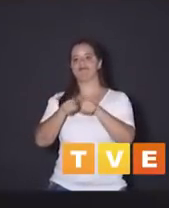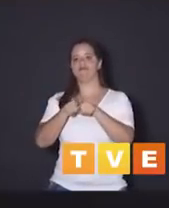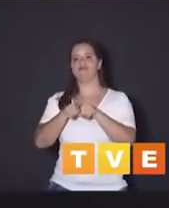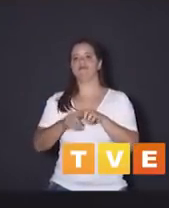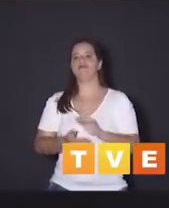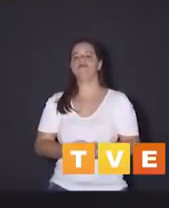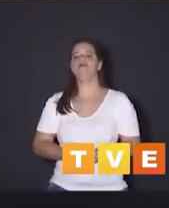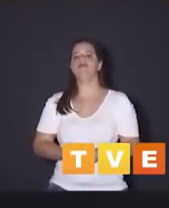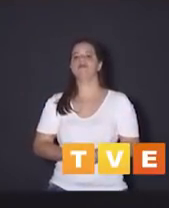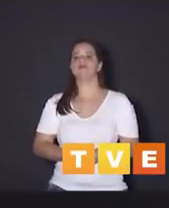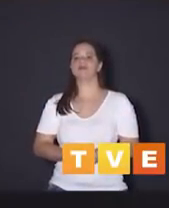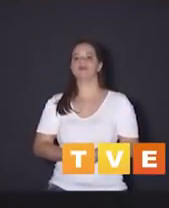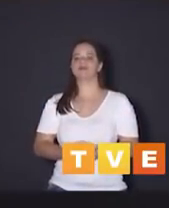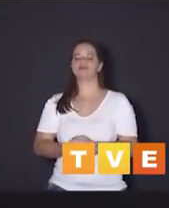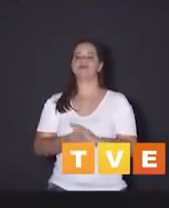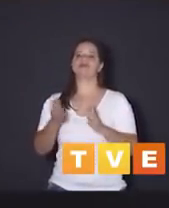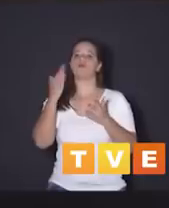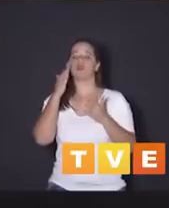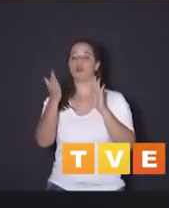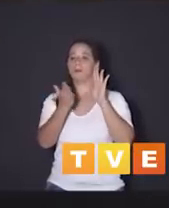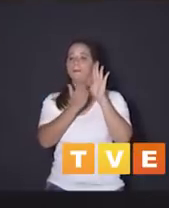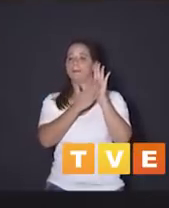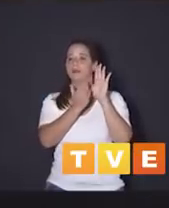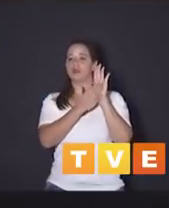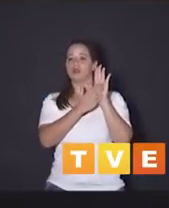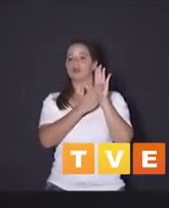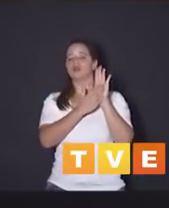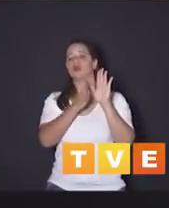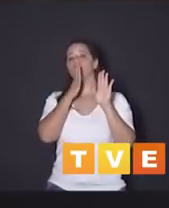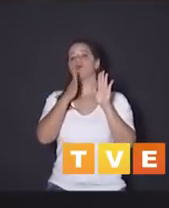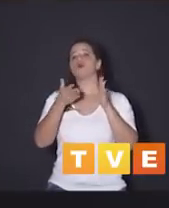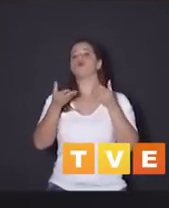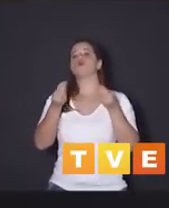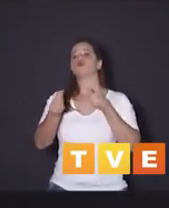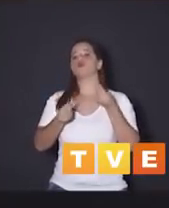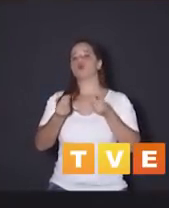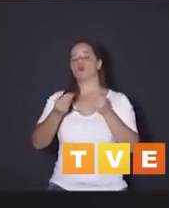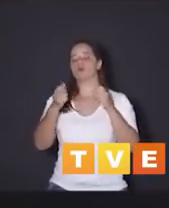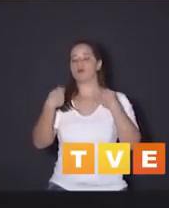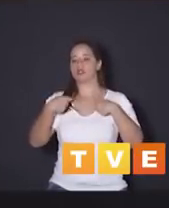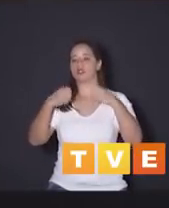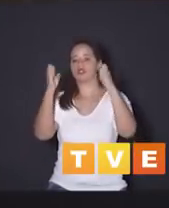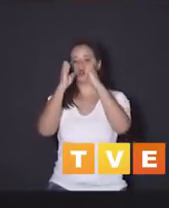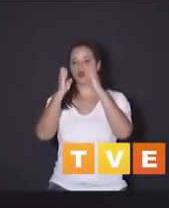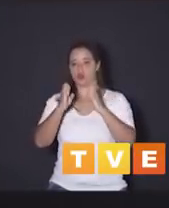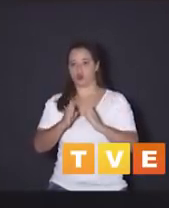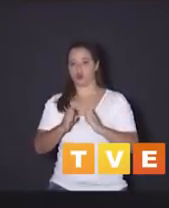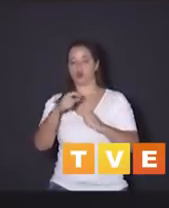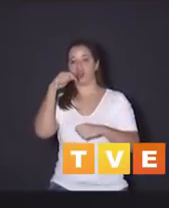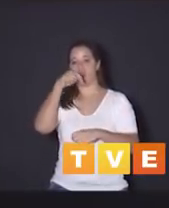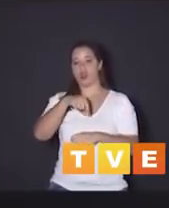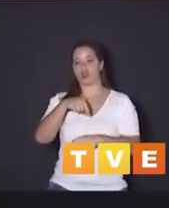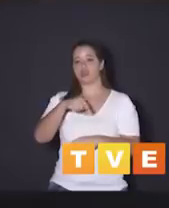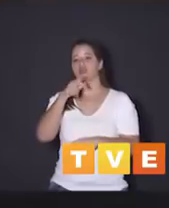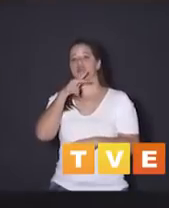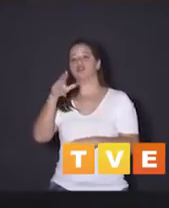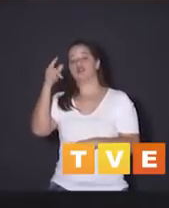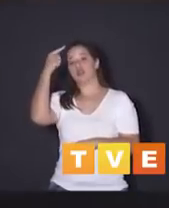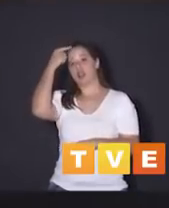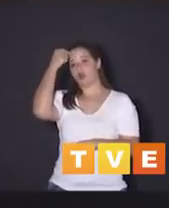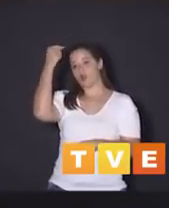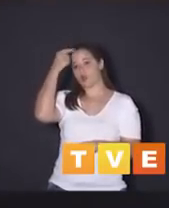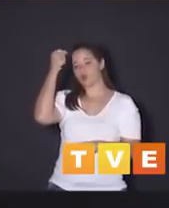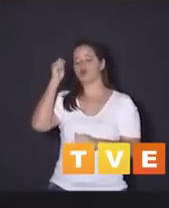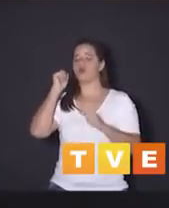indo pra uma proposta né vamos estruturar eu acho que aqui a universidade é um espaço